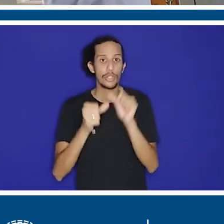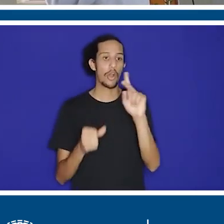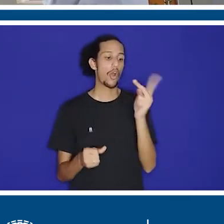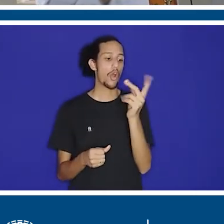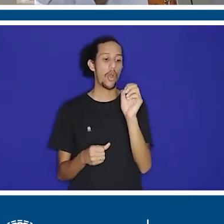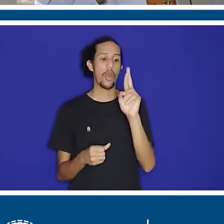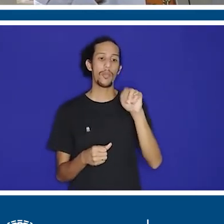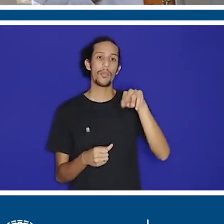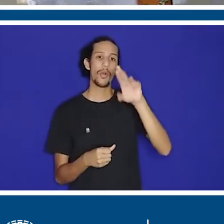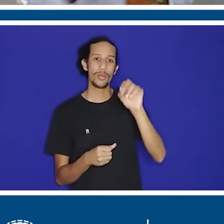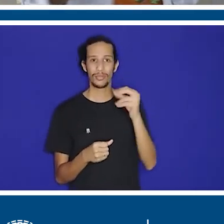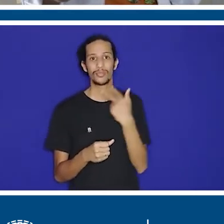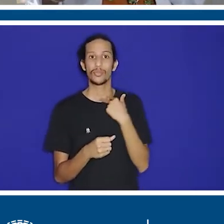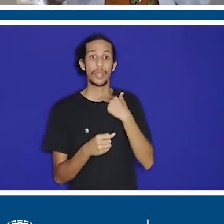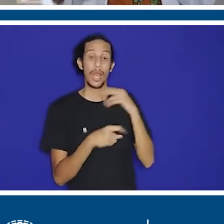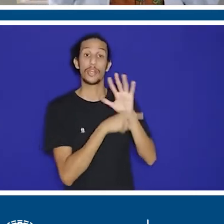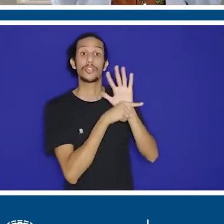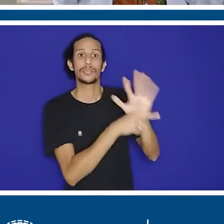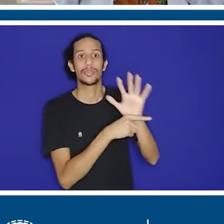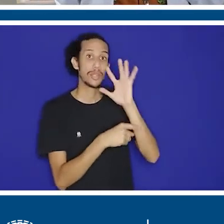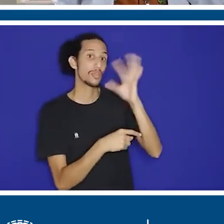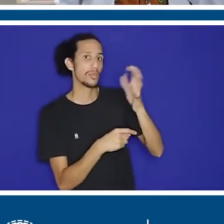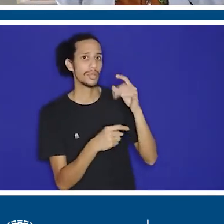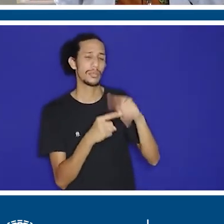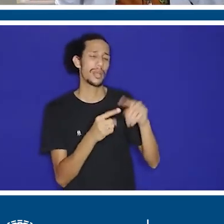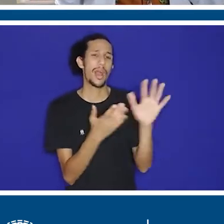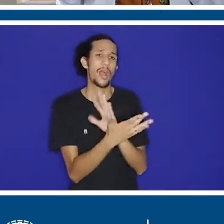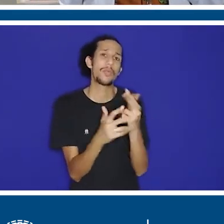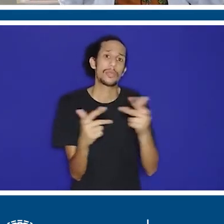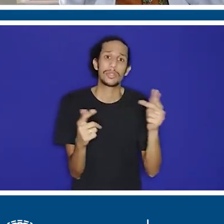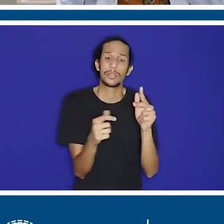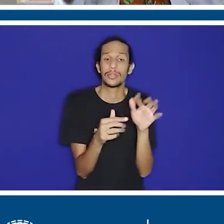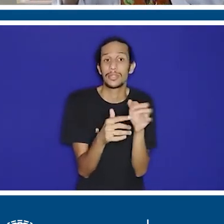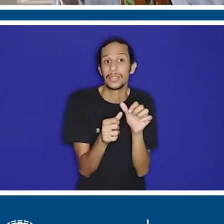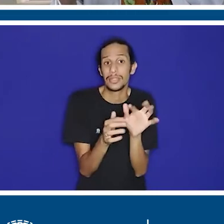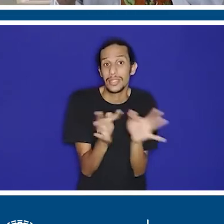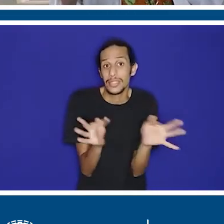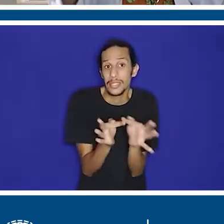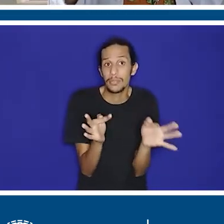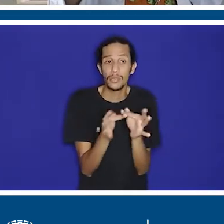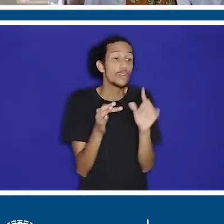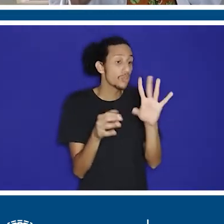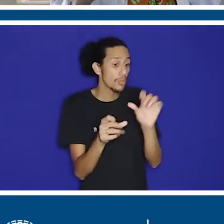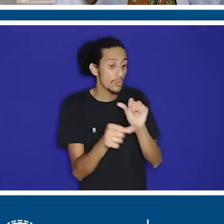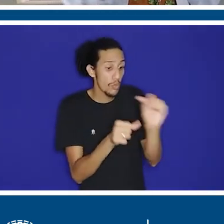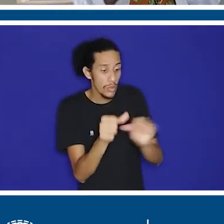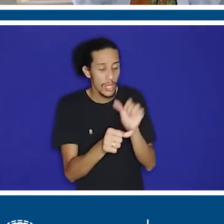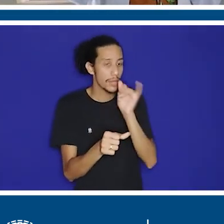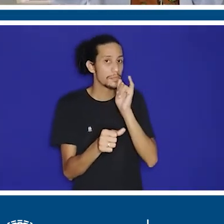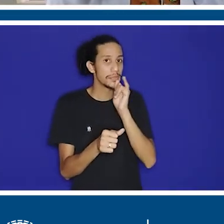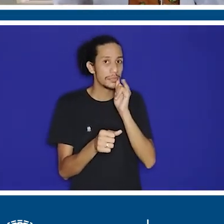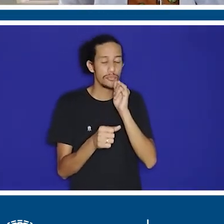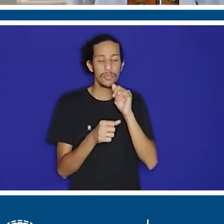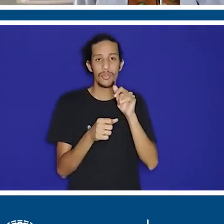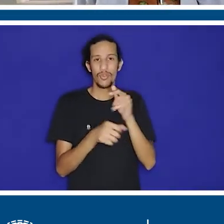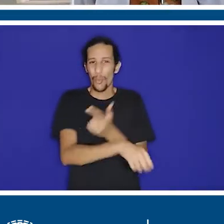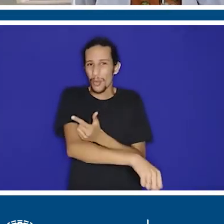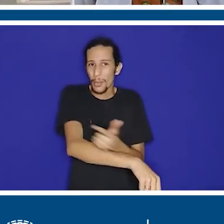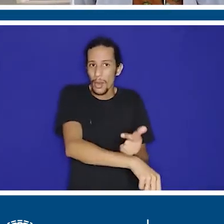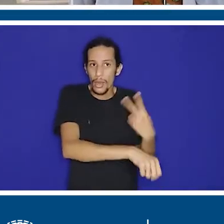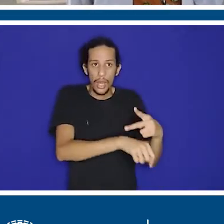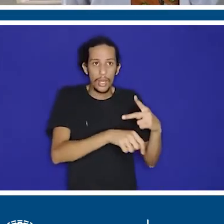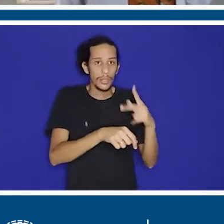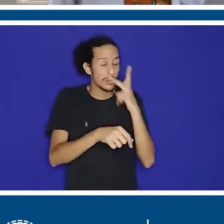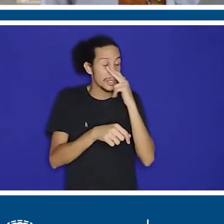tem como você quantificar, porque às vezes são coisas pequenas, basta mudar uma situação de lugar e